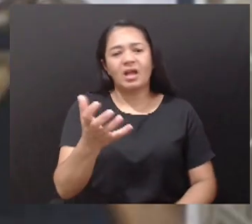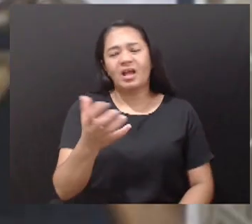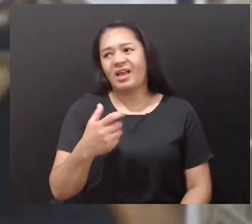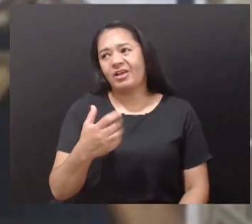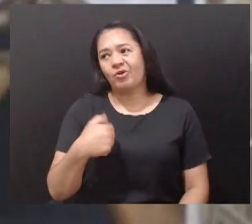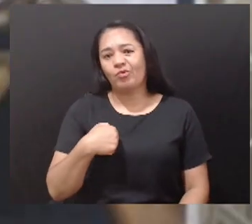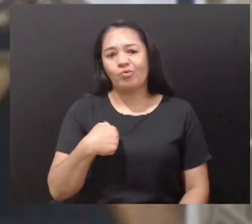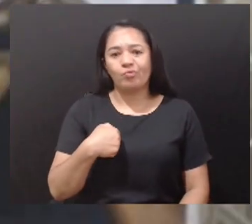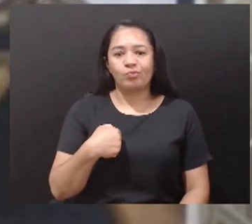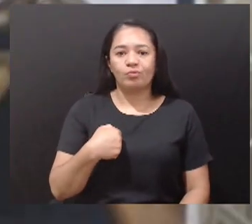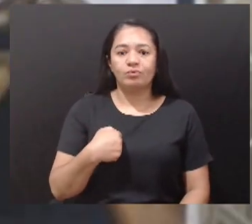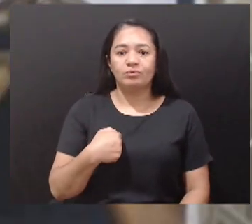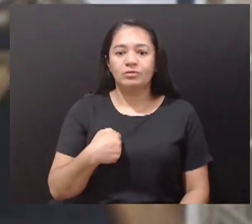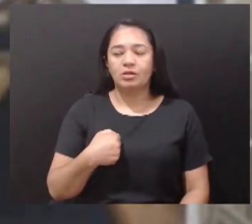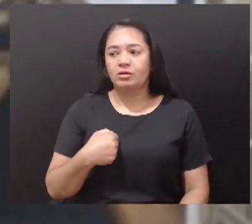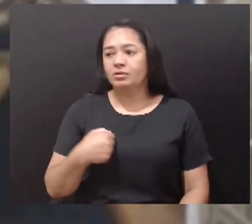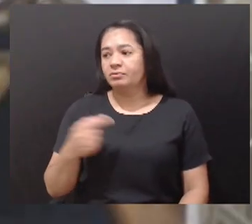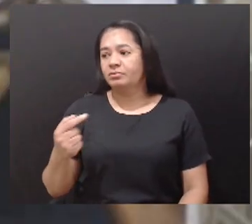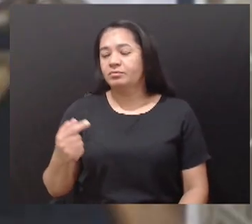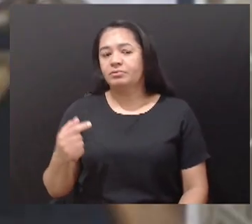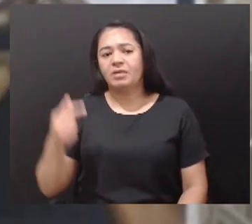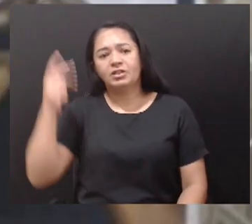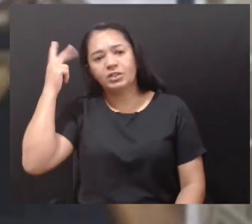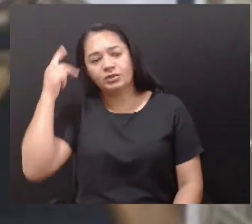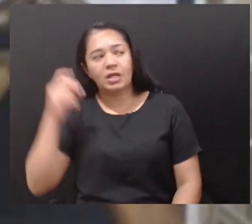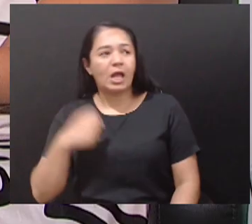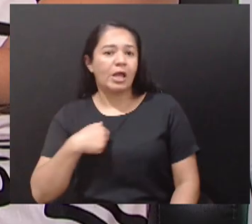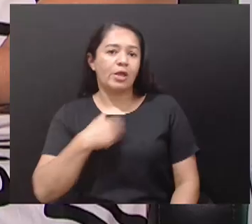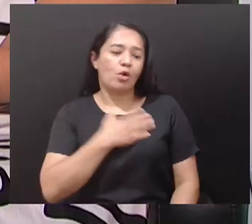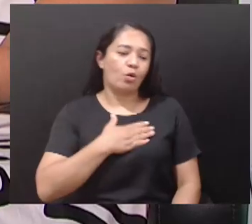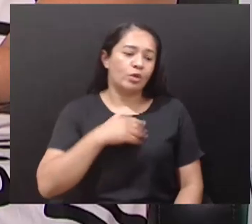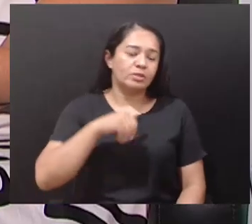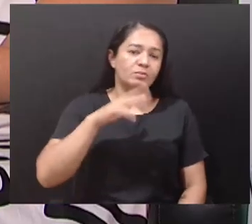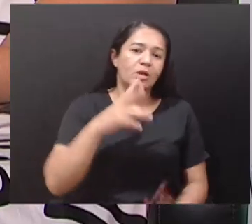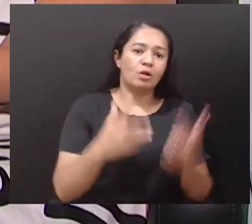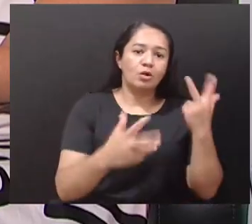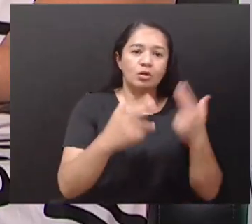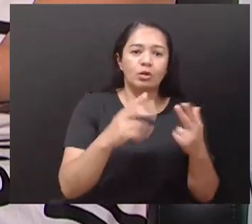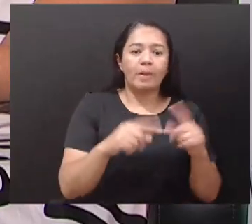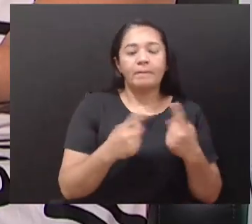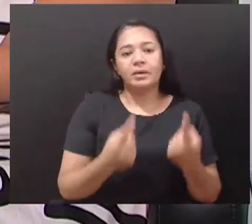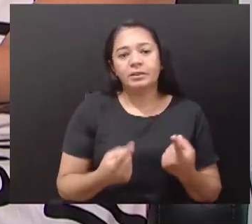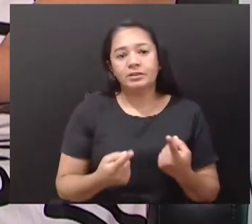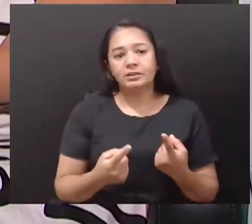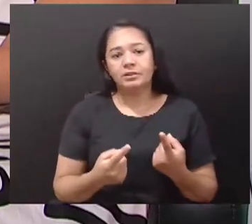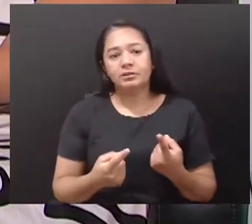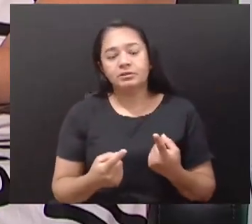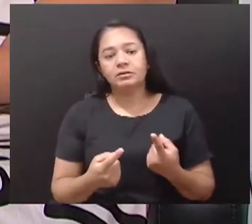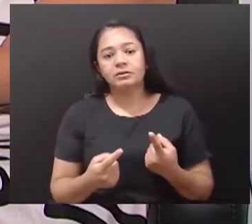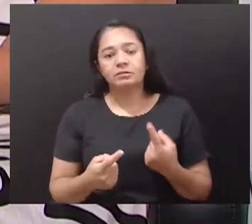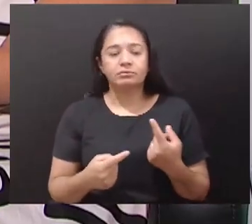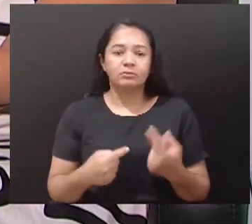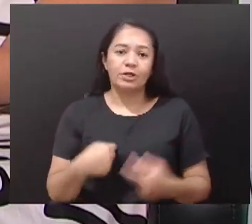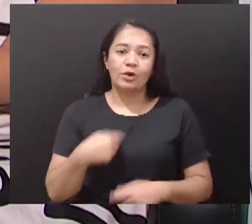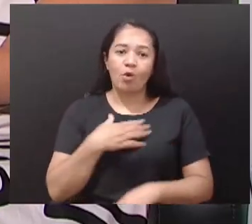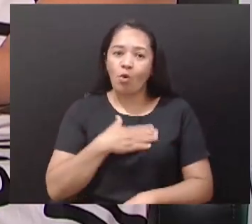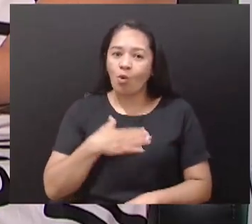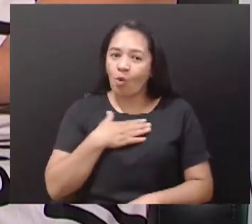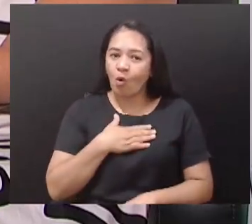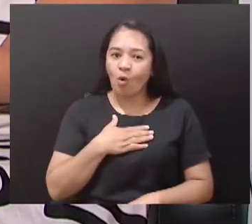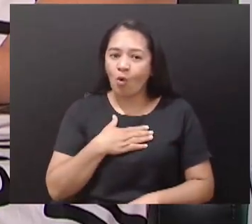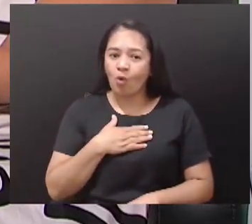o caminho ali do naturalismo, eu tenho o caminho do corte, mas até o corte mediano. Eu já gosto dos curtos,